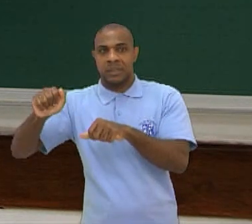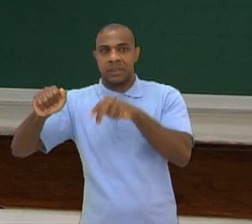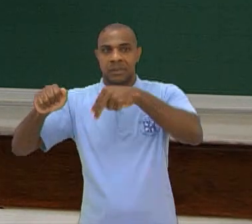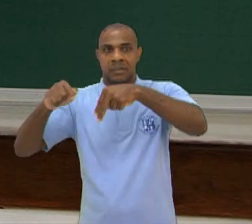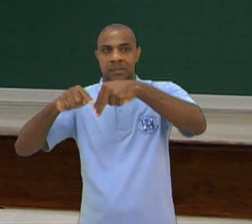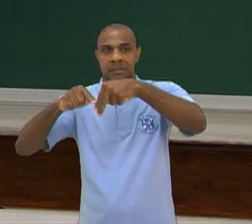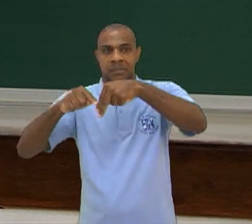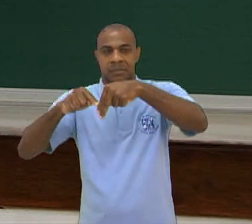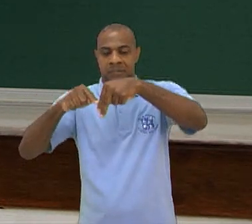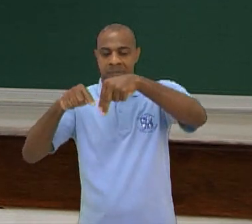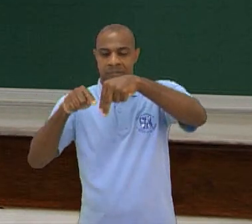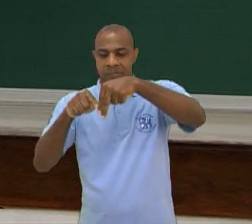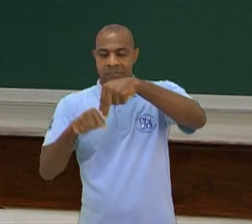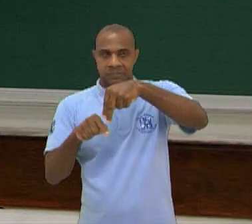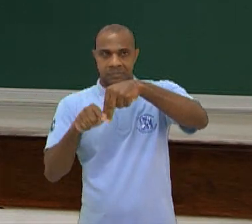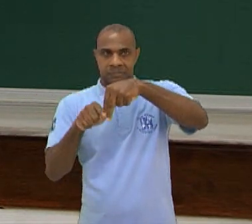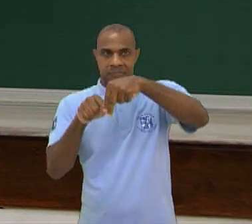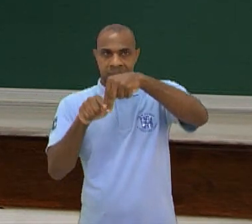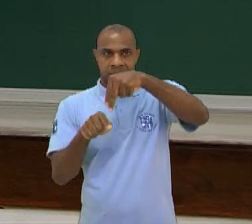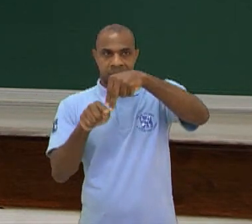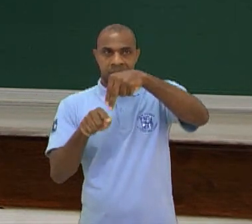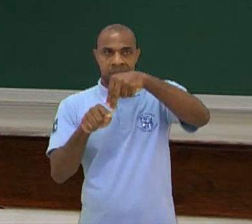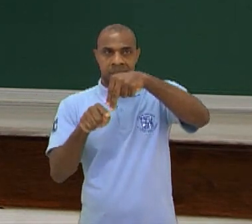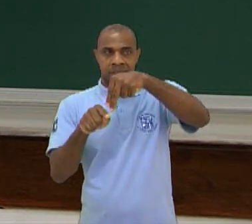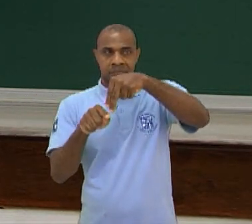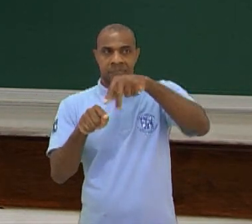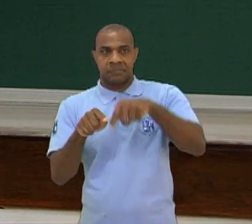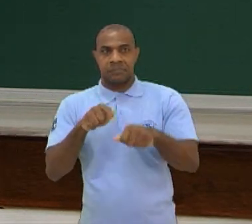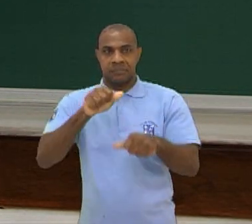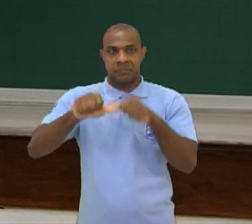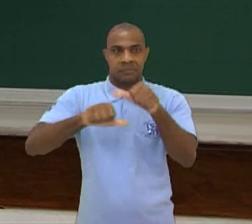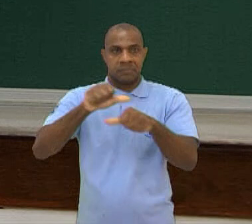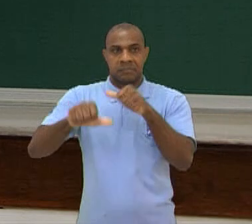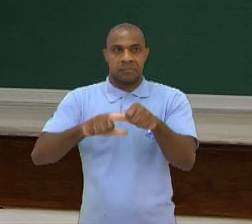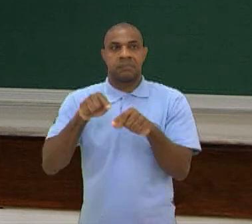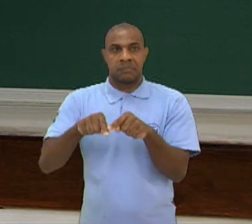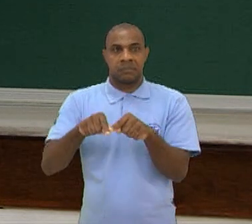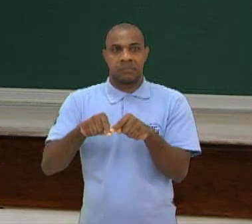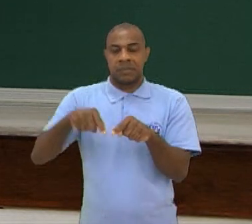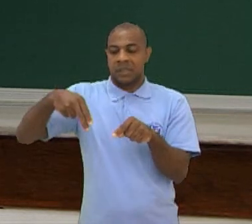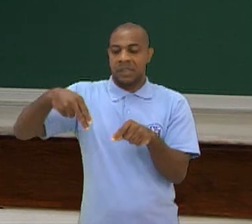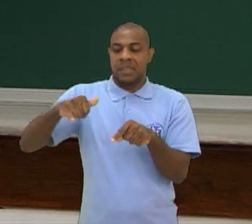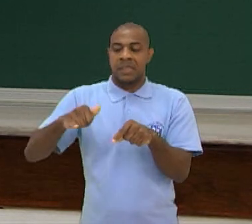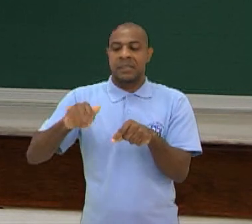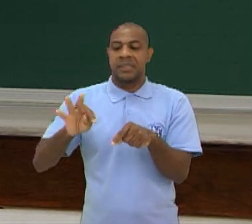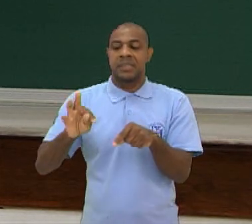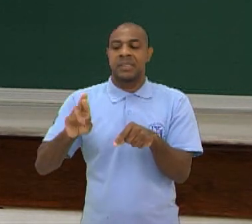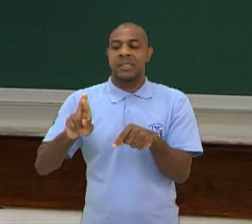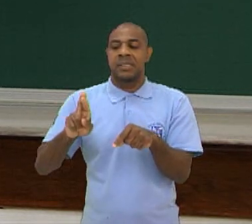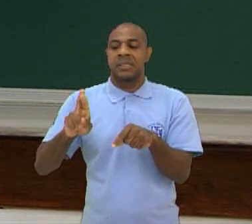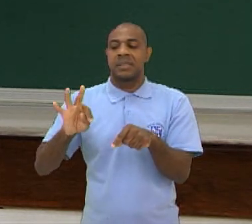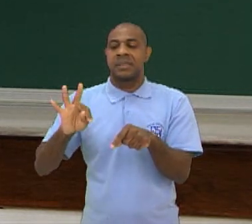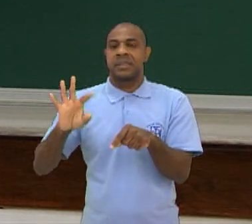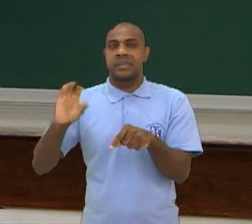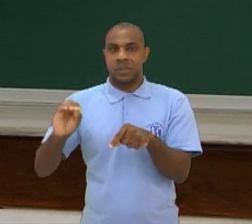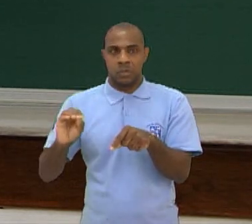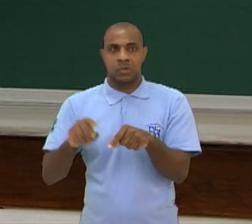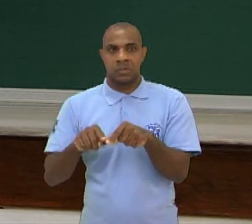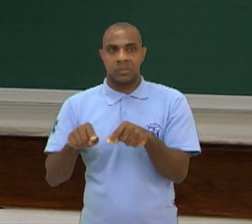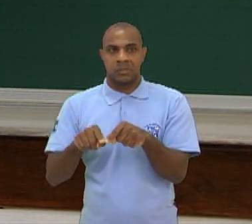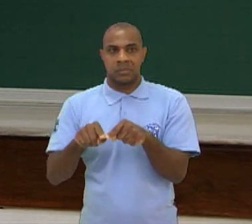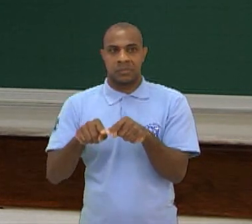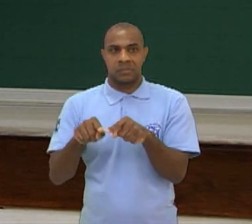outra bactéria, que eu chamei aqui de nitrosomona, ela vai transformar a amônia em nitrito. Uma outra bactéria ainda,